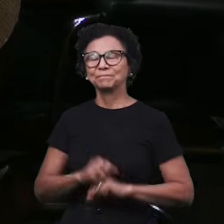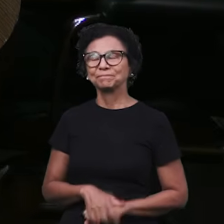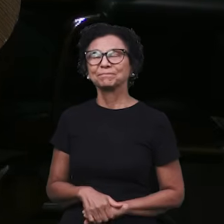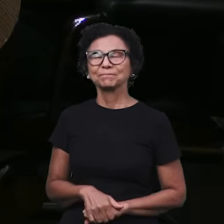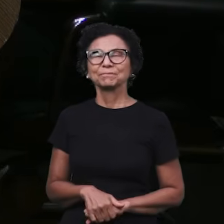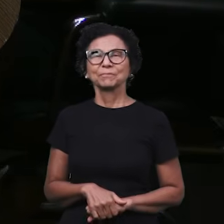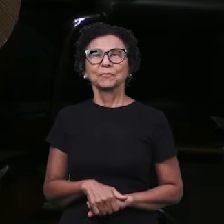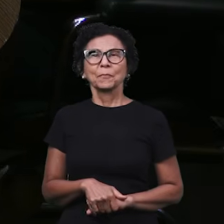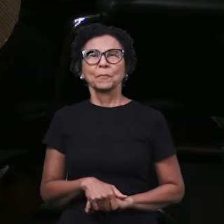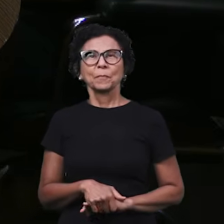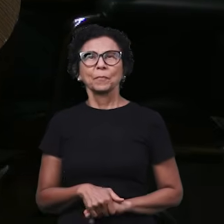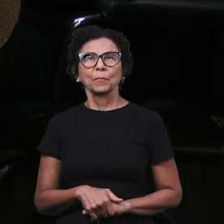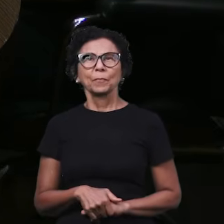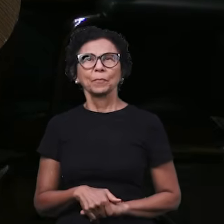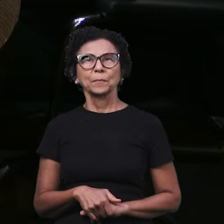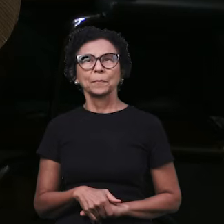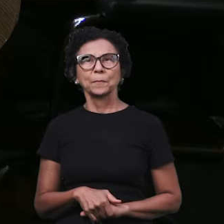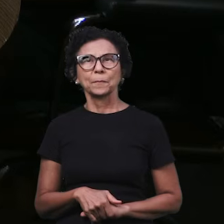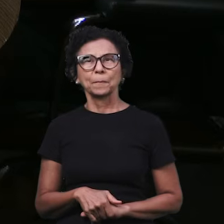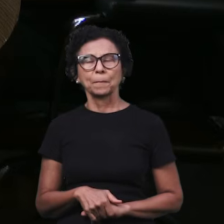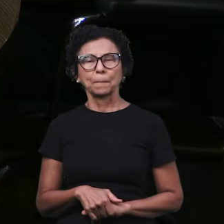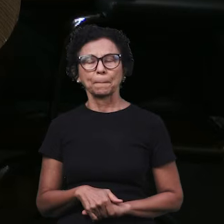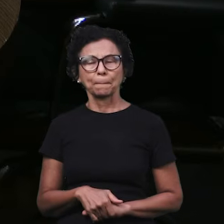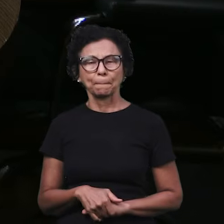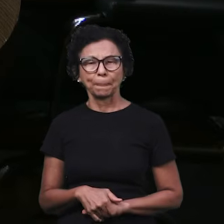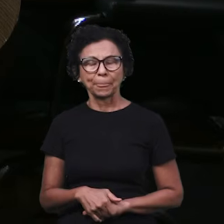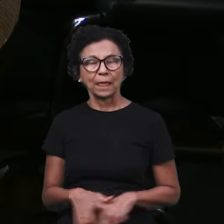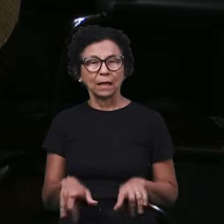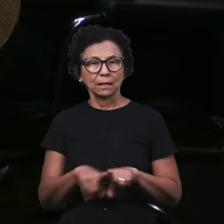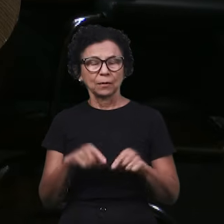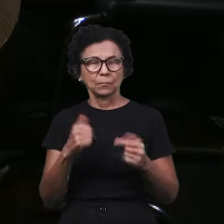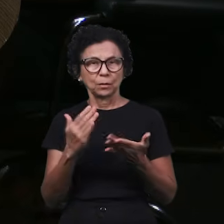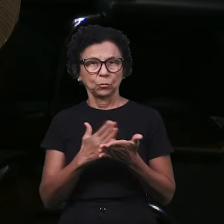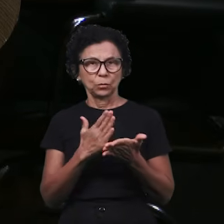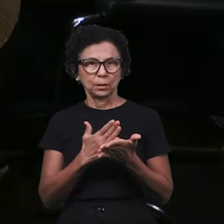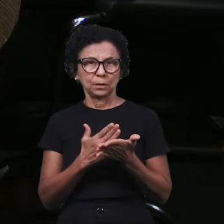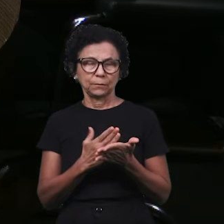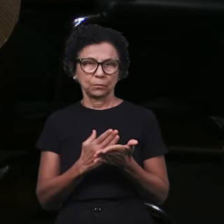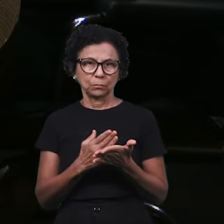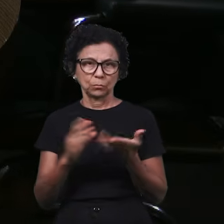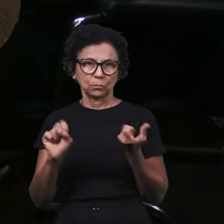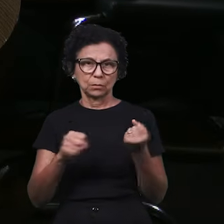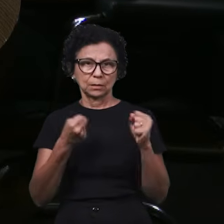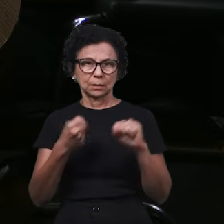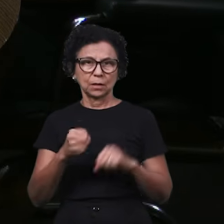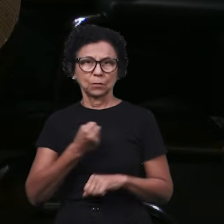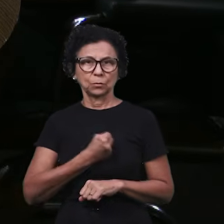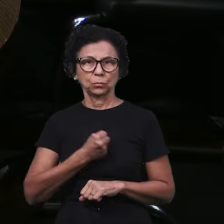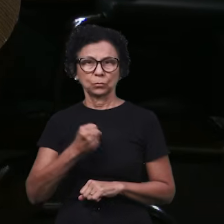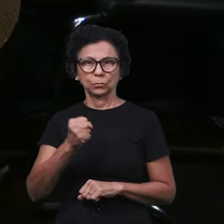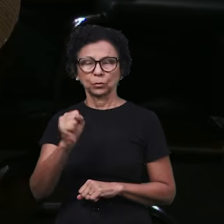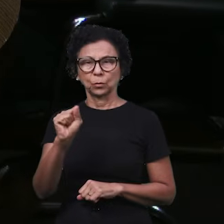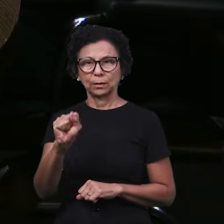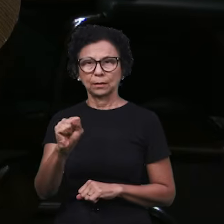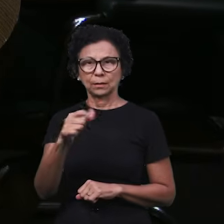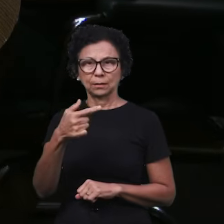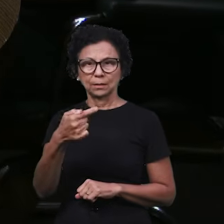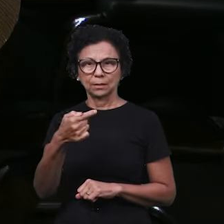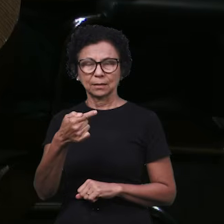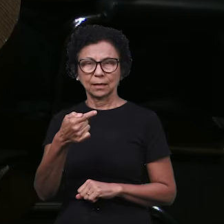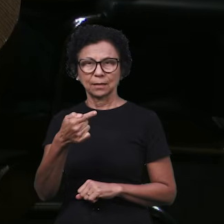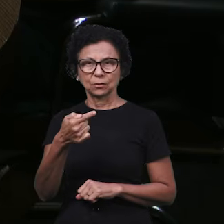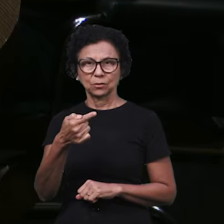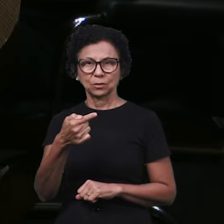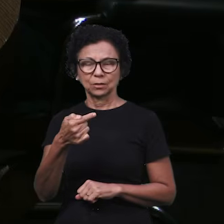dos salmos que muito interliga a tudo isso é o Salmos 87, 7. Fala um pouquinho pra gente, Alan, sobre ele.